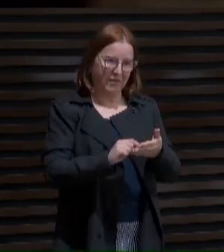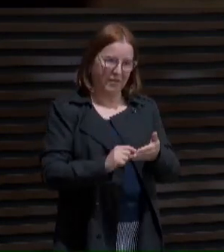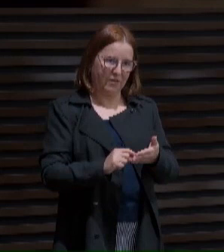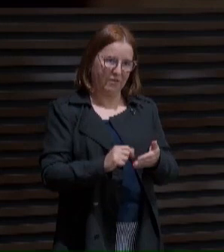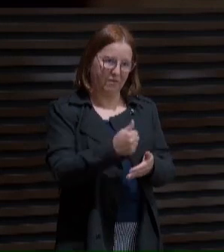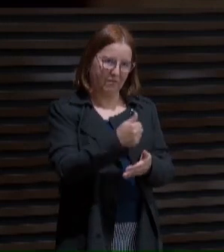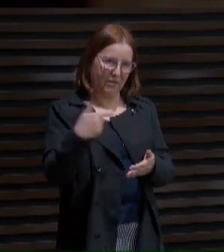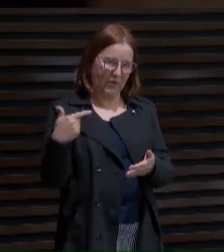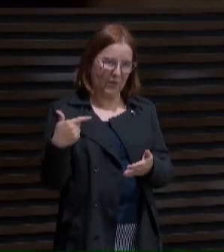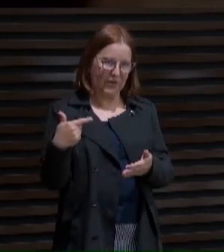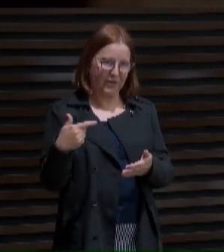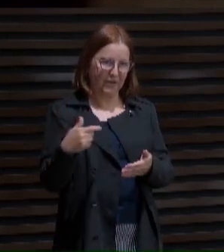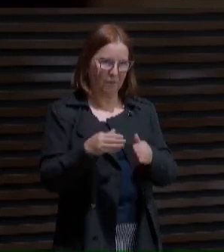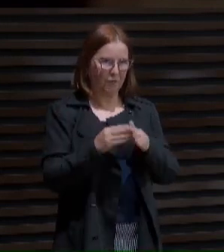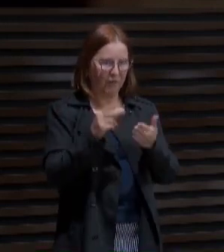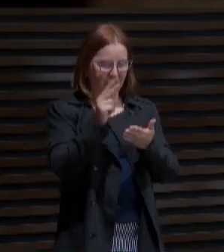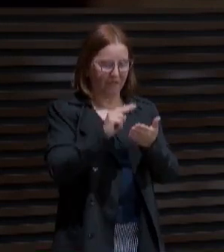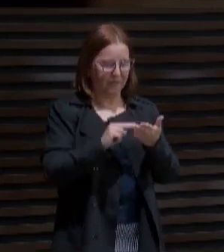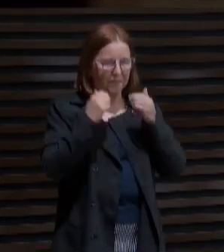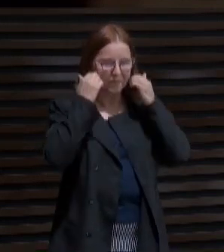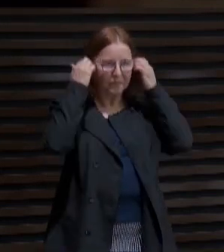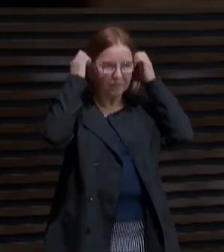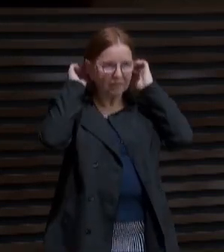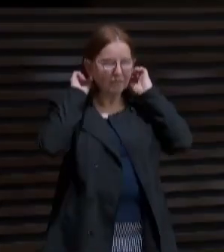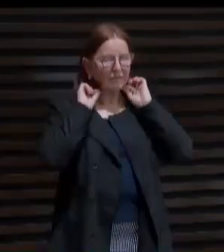Eu gostaria que a Ruth lesse para nós.